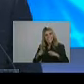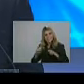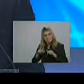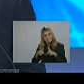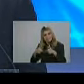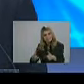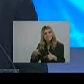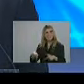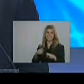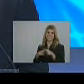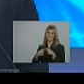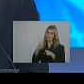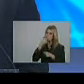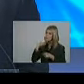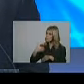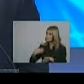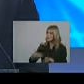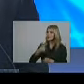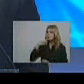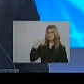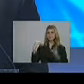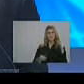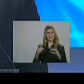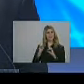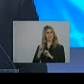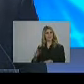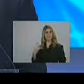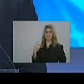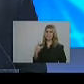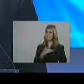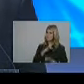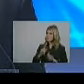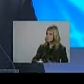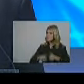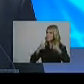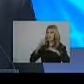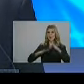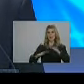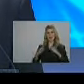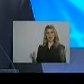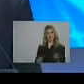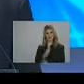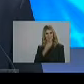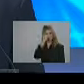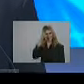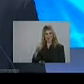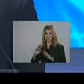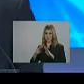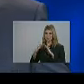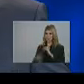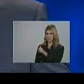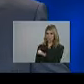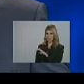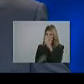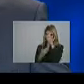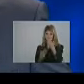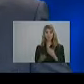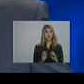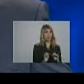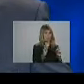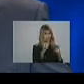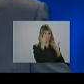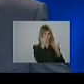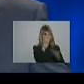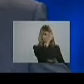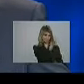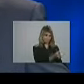Essa cidade pode ir adiante, investindo em educação, saúde e melhorando a qualidade de vida de todos os cariocas. Muito obrigado. Ok, candidato. O